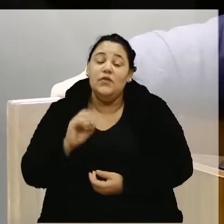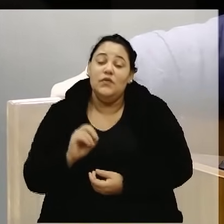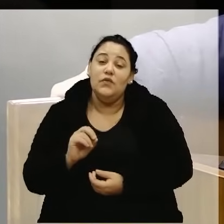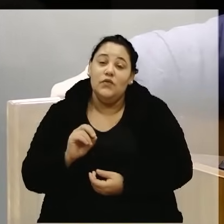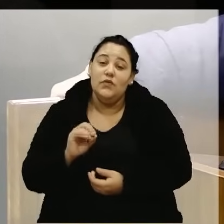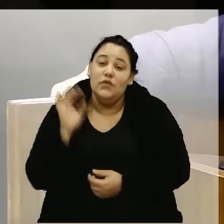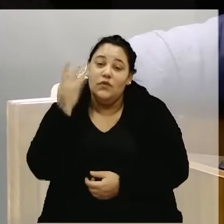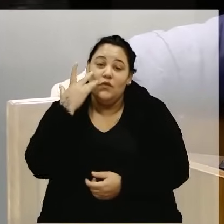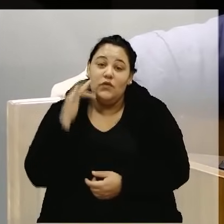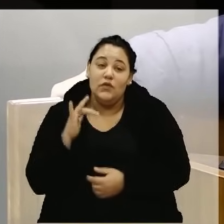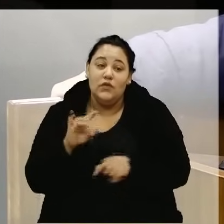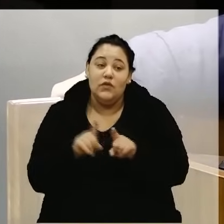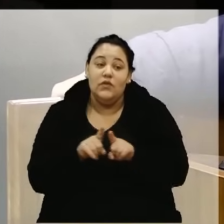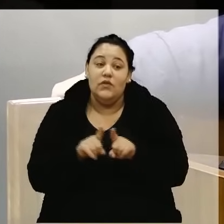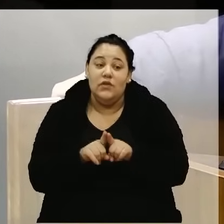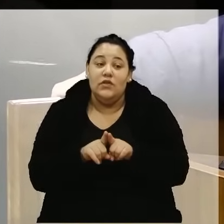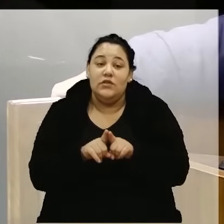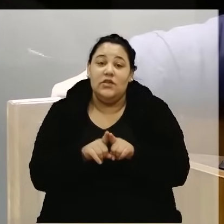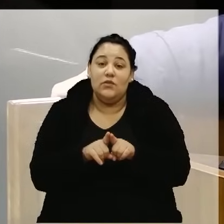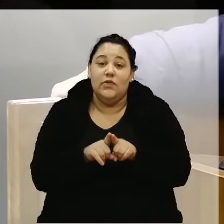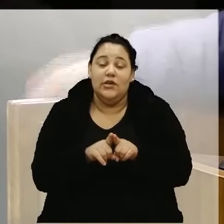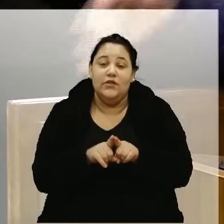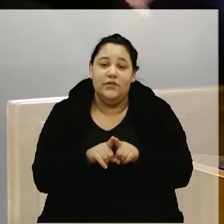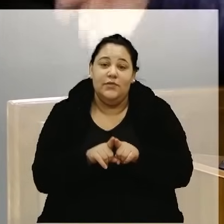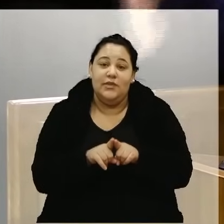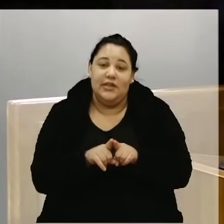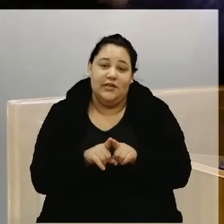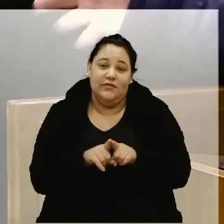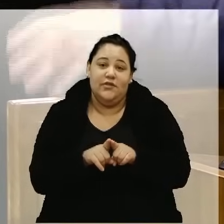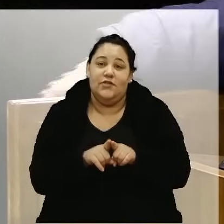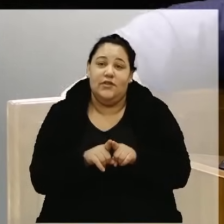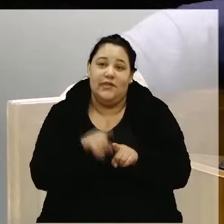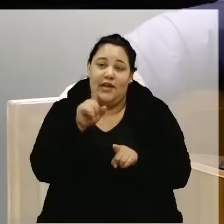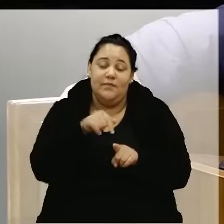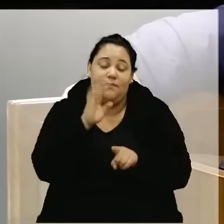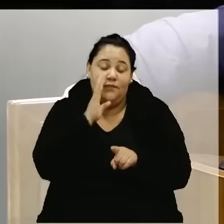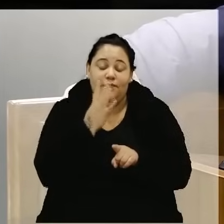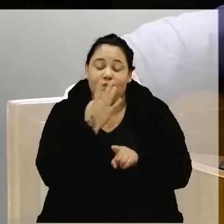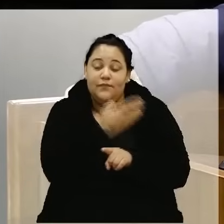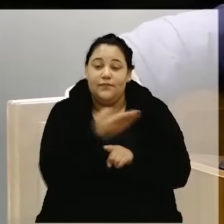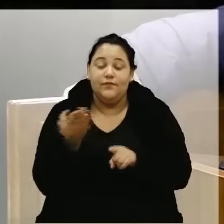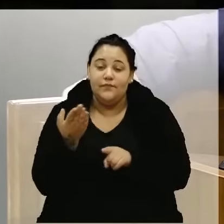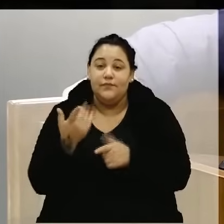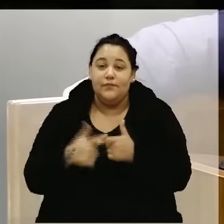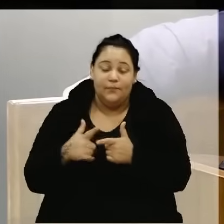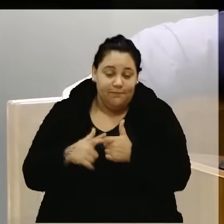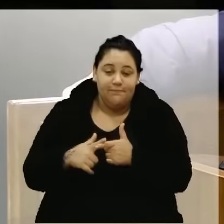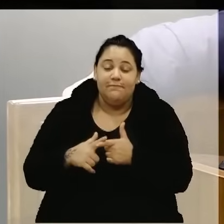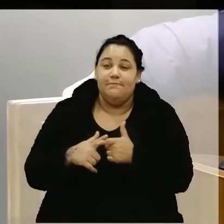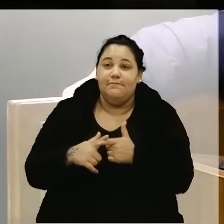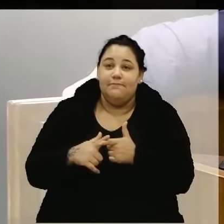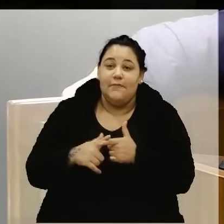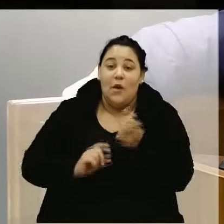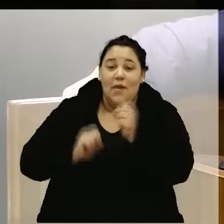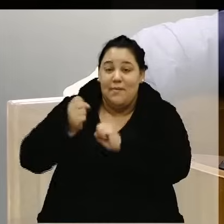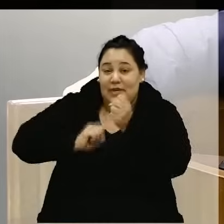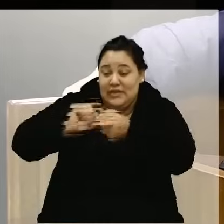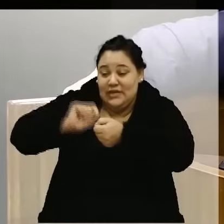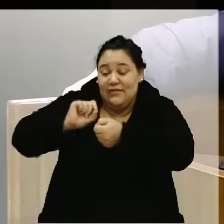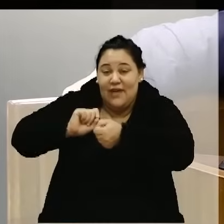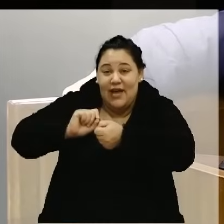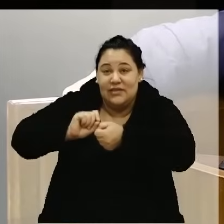Né? Mesmo na emergencialidade, pelas razões que eu coloquei, são tubulações de 1 metro, e só tem uma empresa que fabrica,